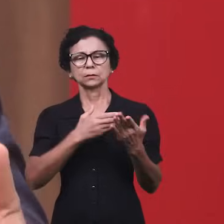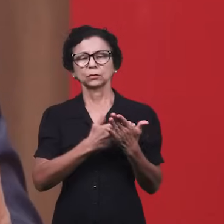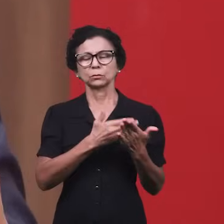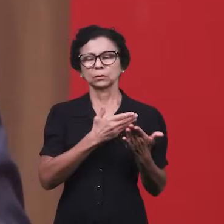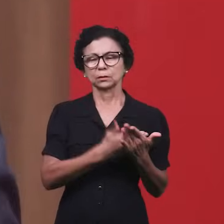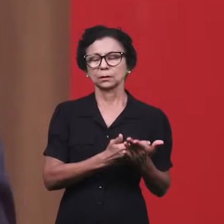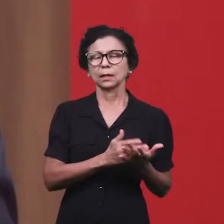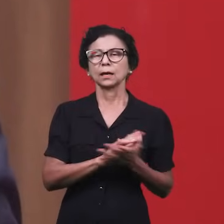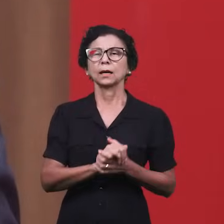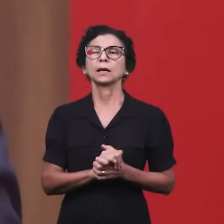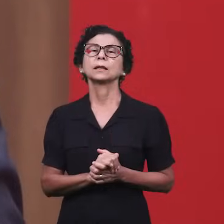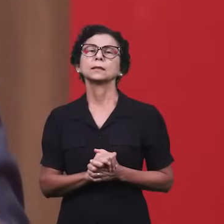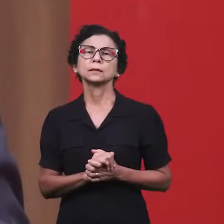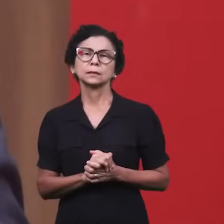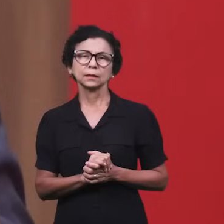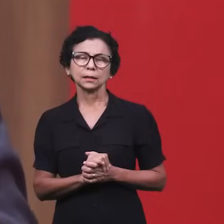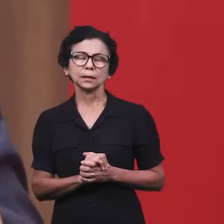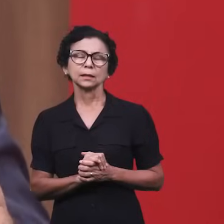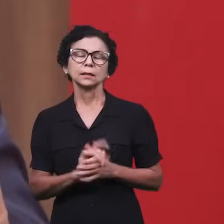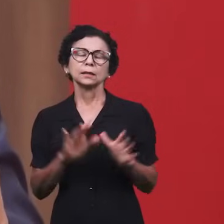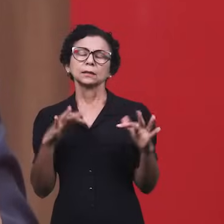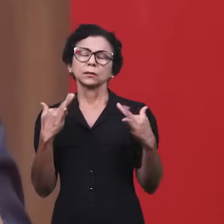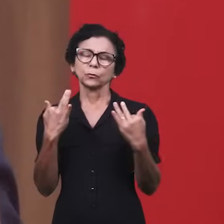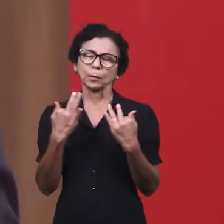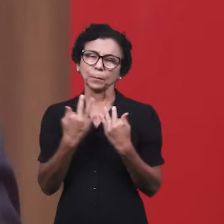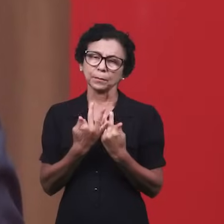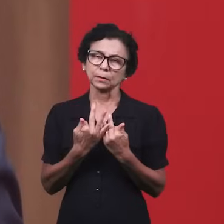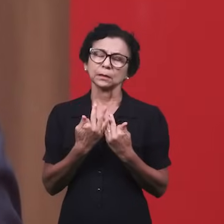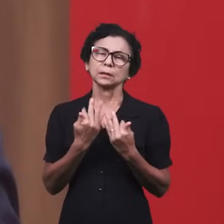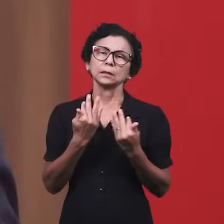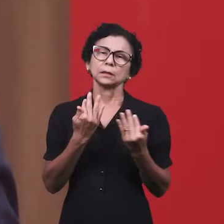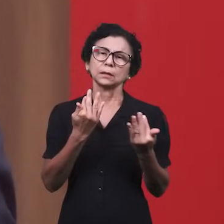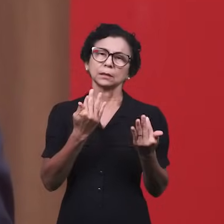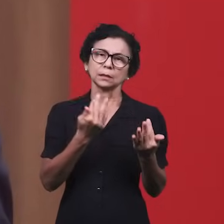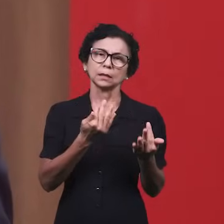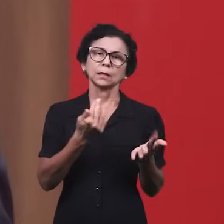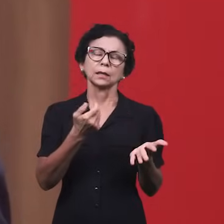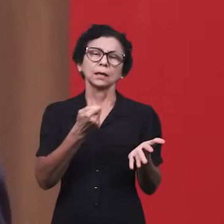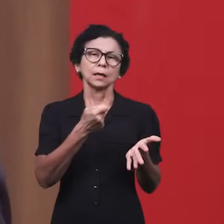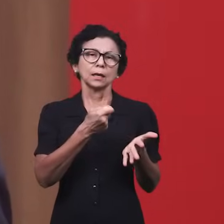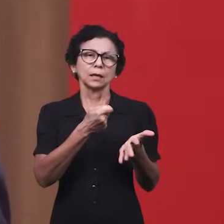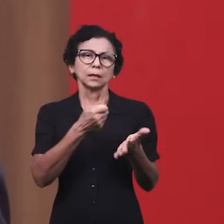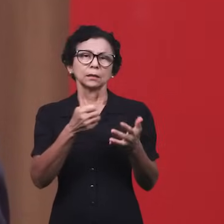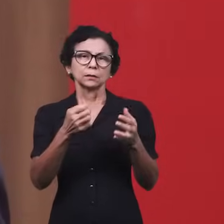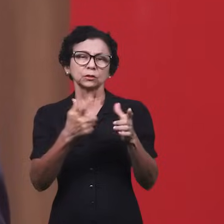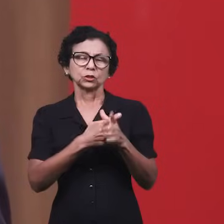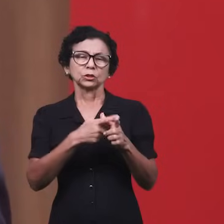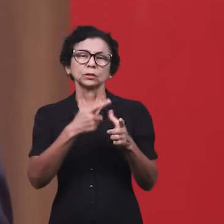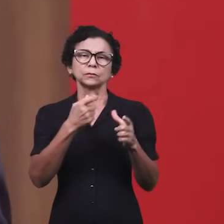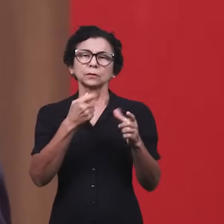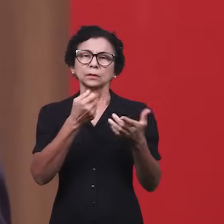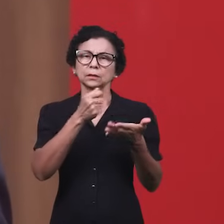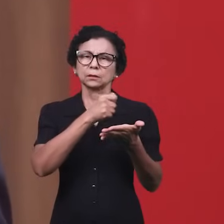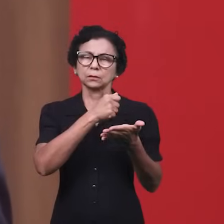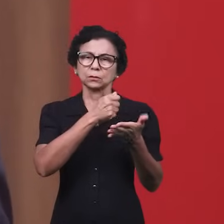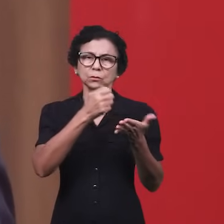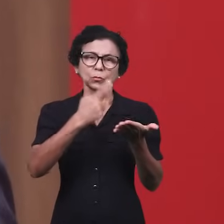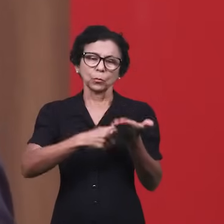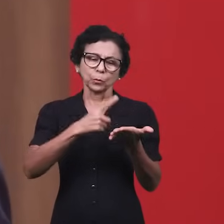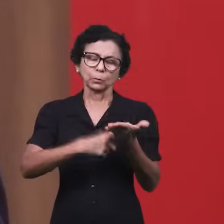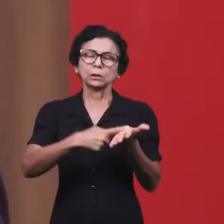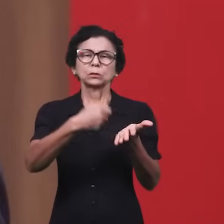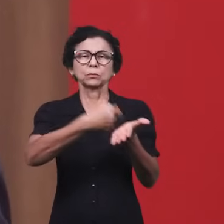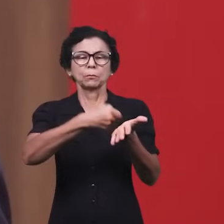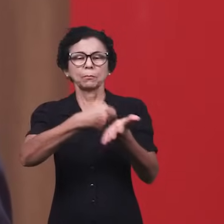sustentar a nossa casa cada um tem a sua atividade mas o nosso coração precisa tá